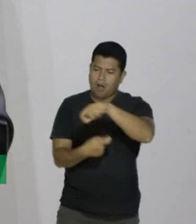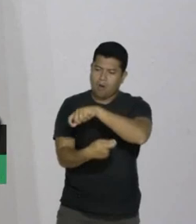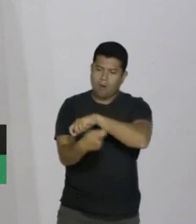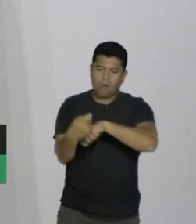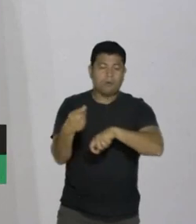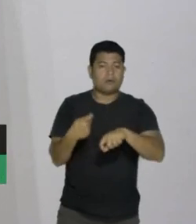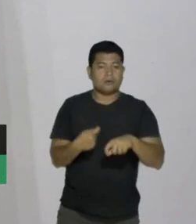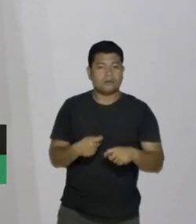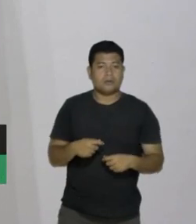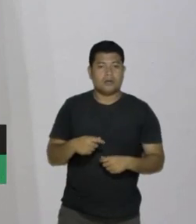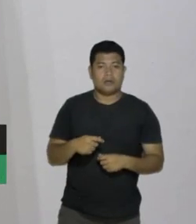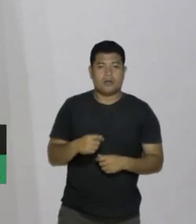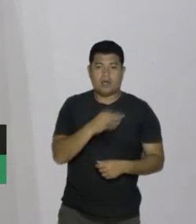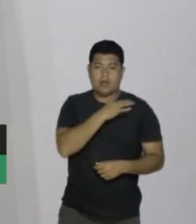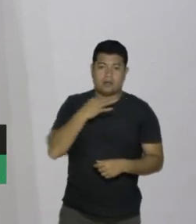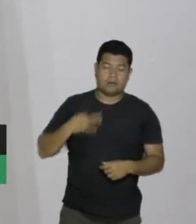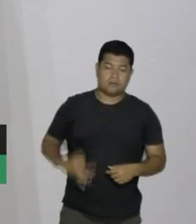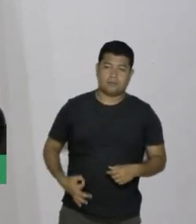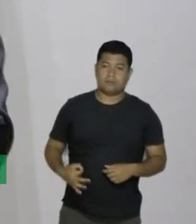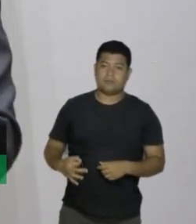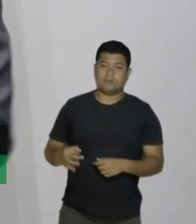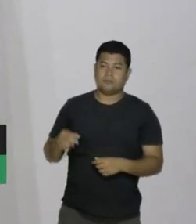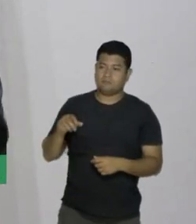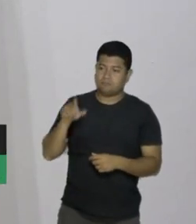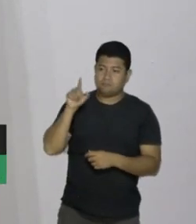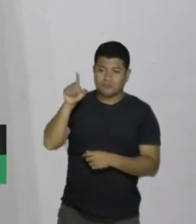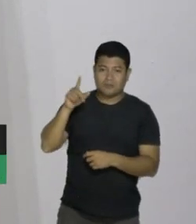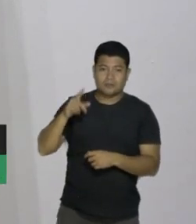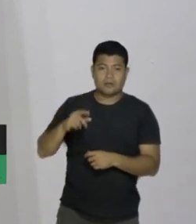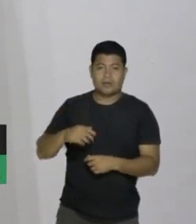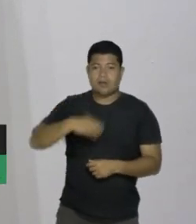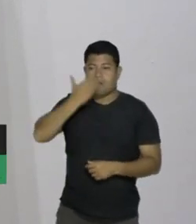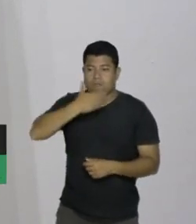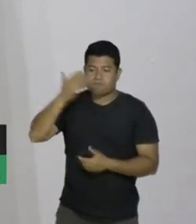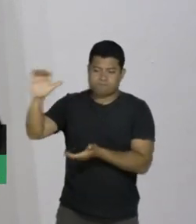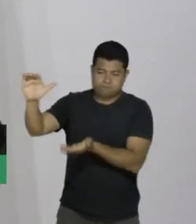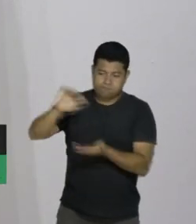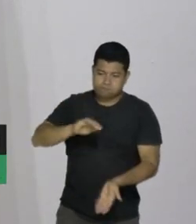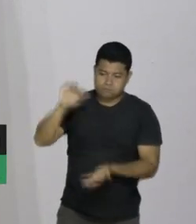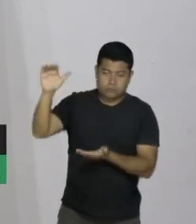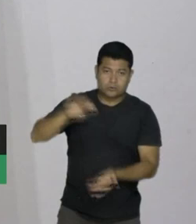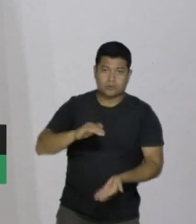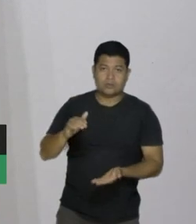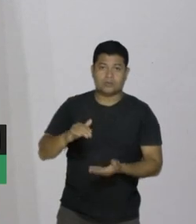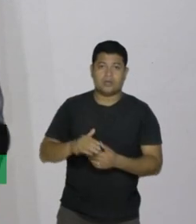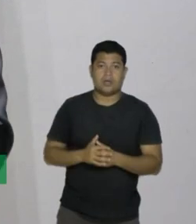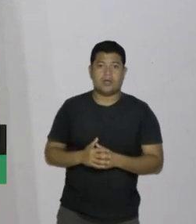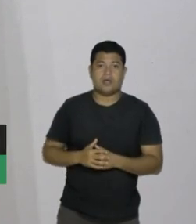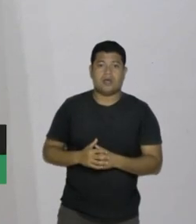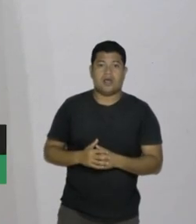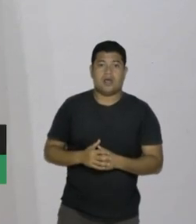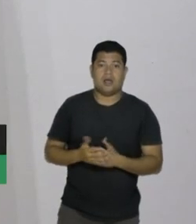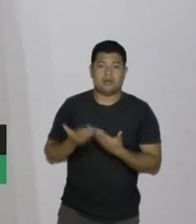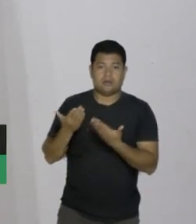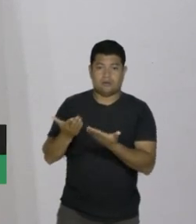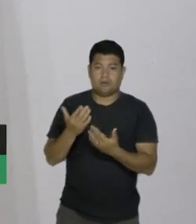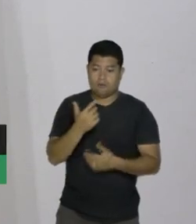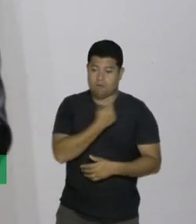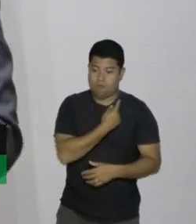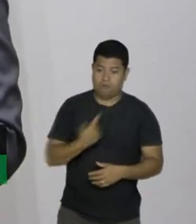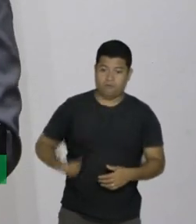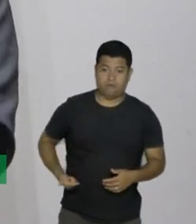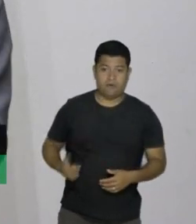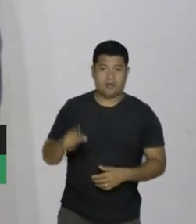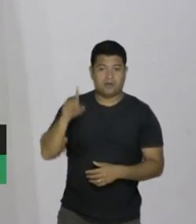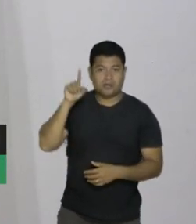a maçã da China chega aqui subsidiada pelo governo de Pequim enquanto isso os nossos